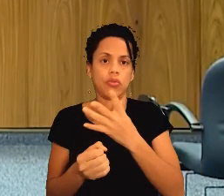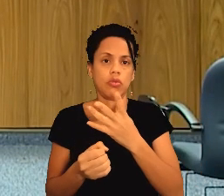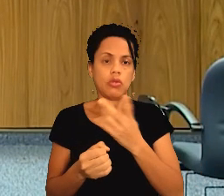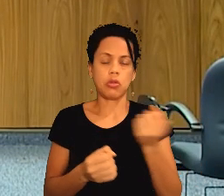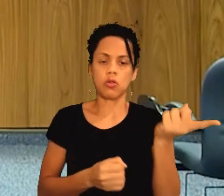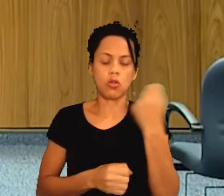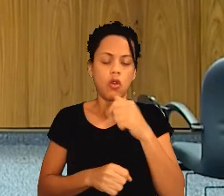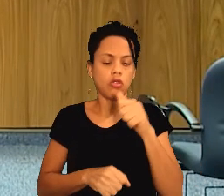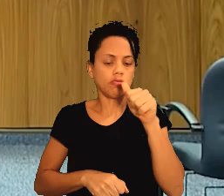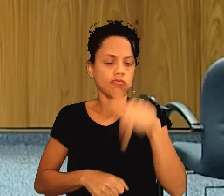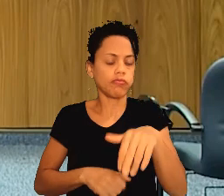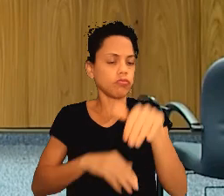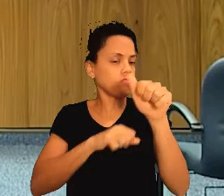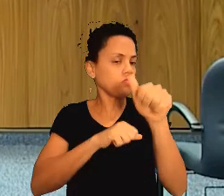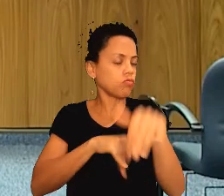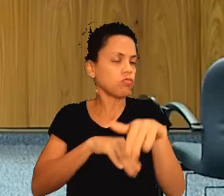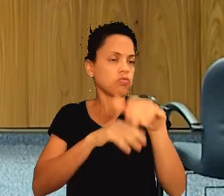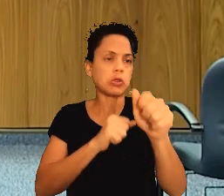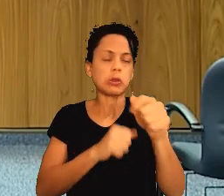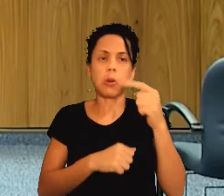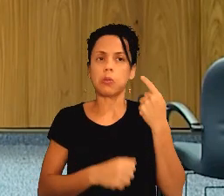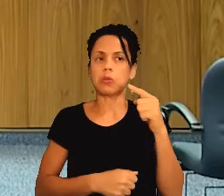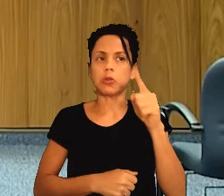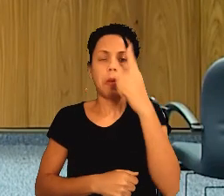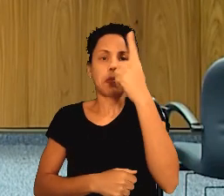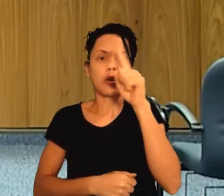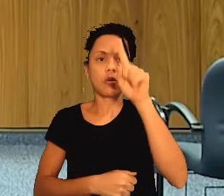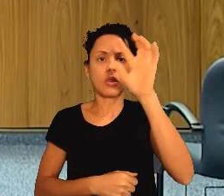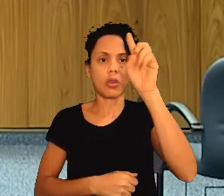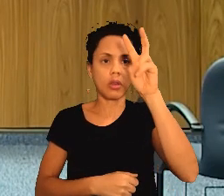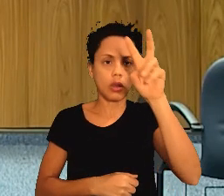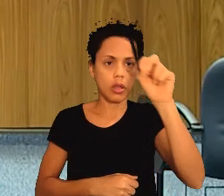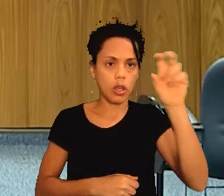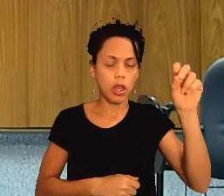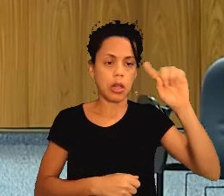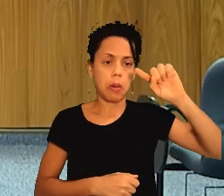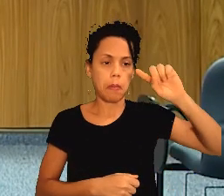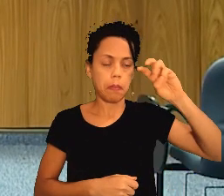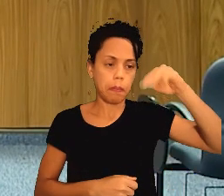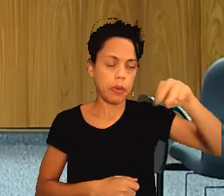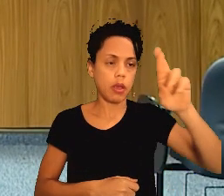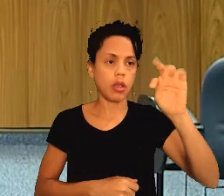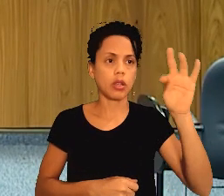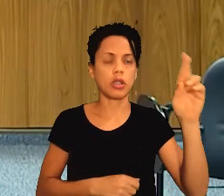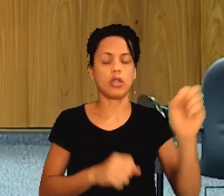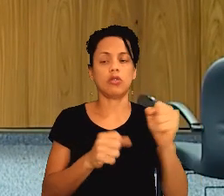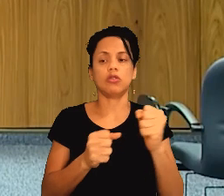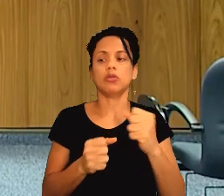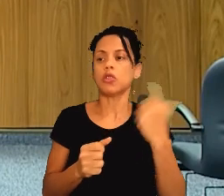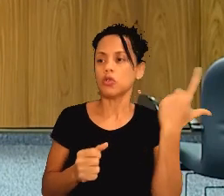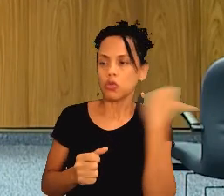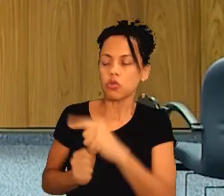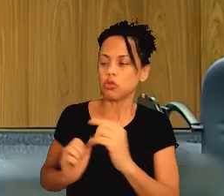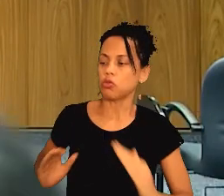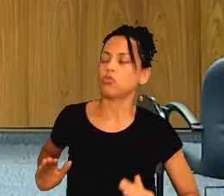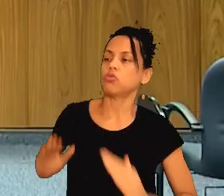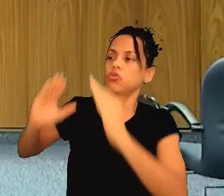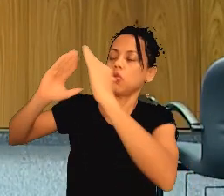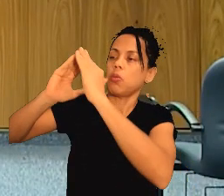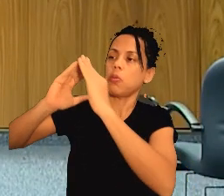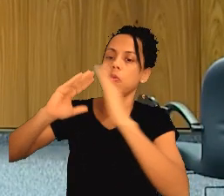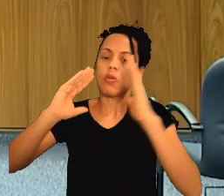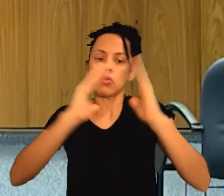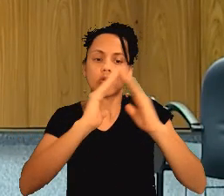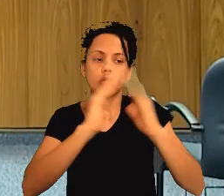retomada. Nós caminhamos apenas uns 1.500 metros ao norte do nosso antigo acampamento para levantar uns barracos para